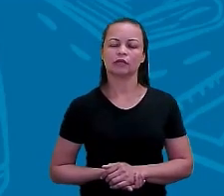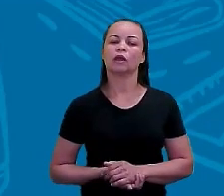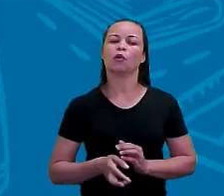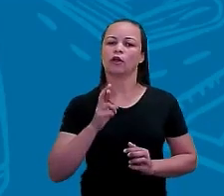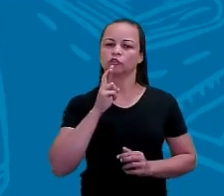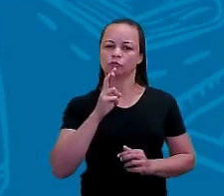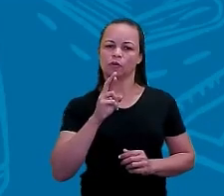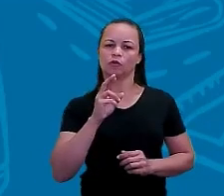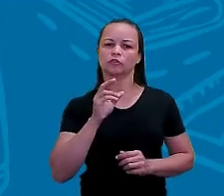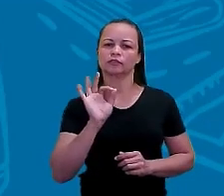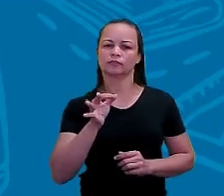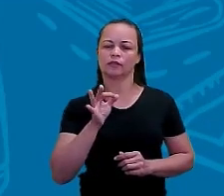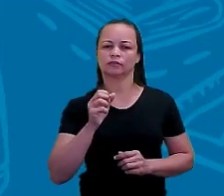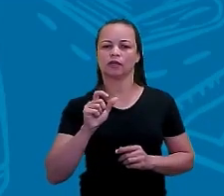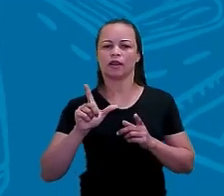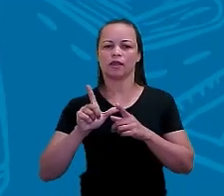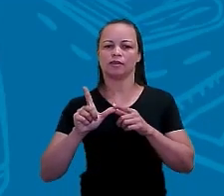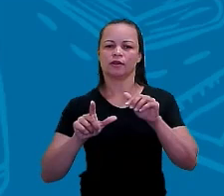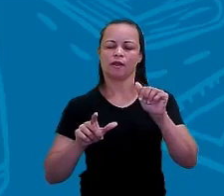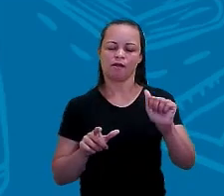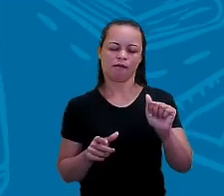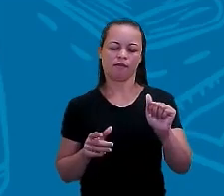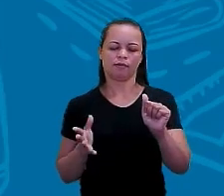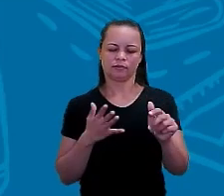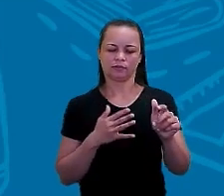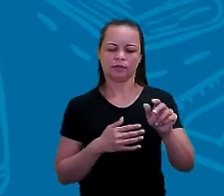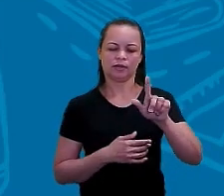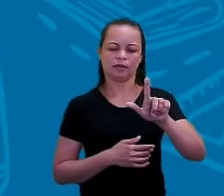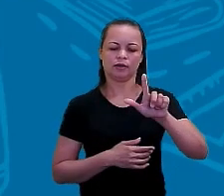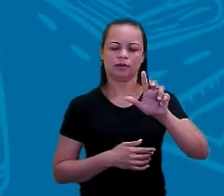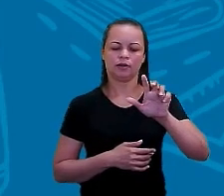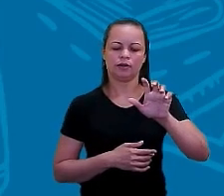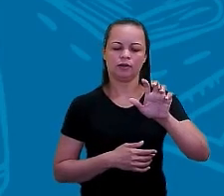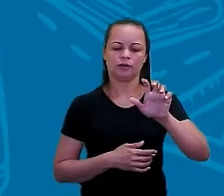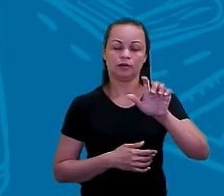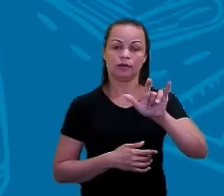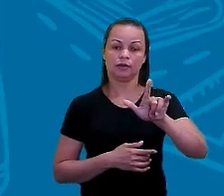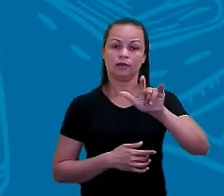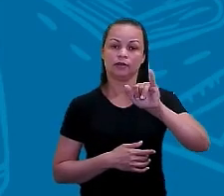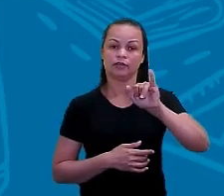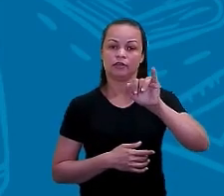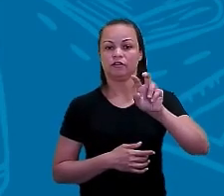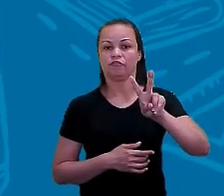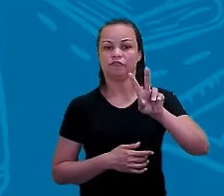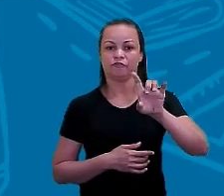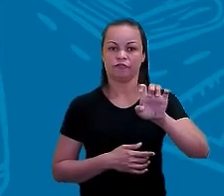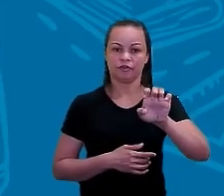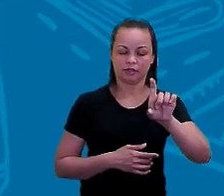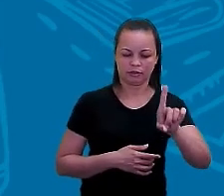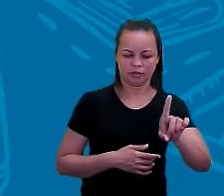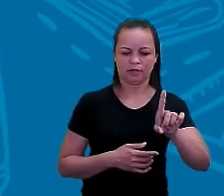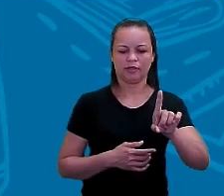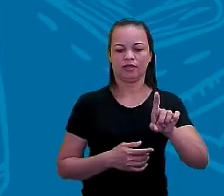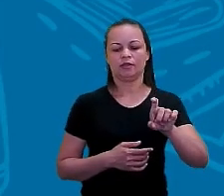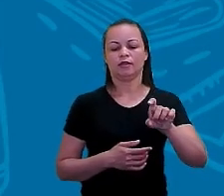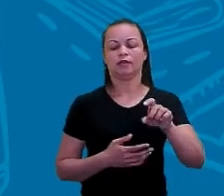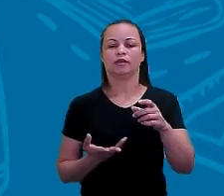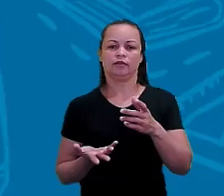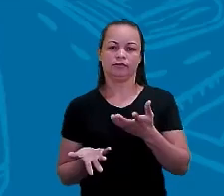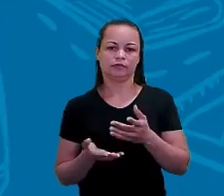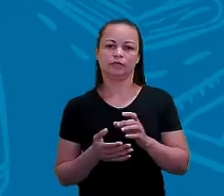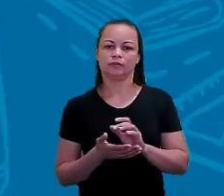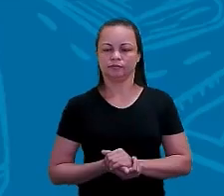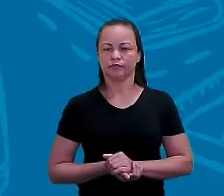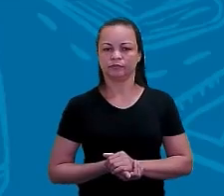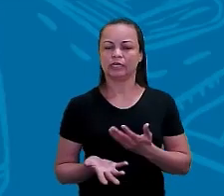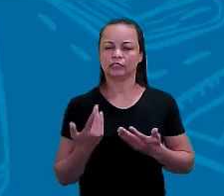é lived and live. Lived porque elas moravam na Alemanha e hoje moram no Brasil.